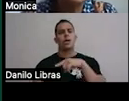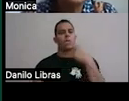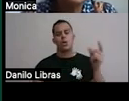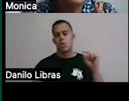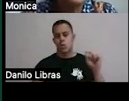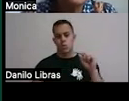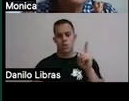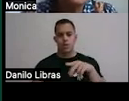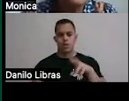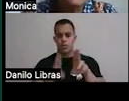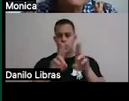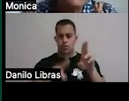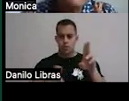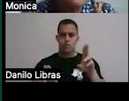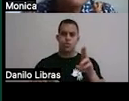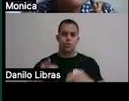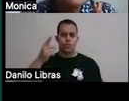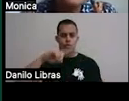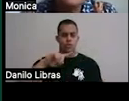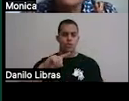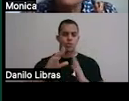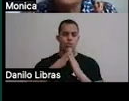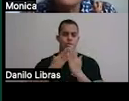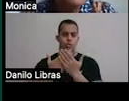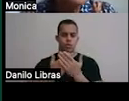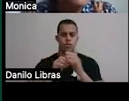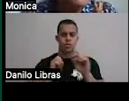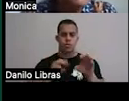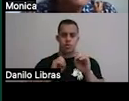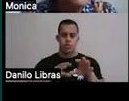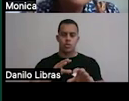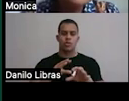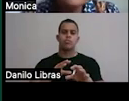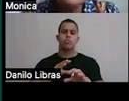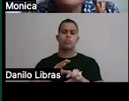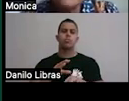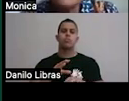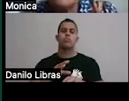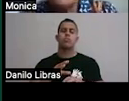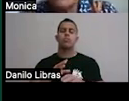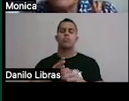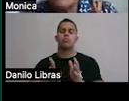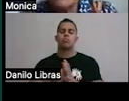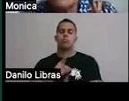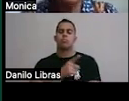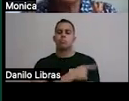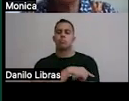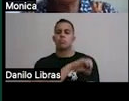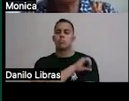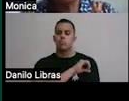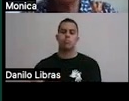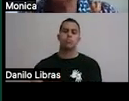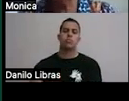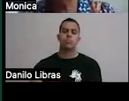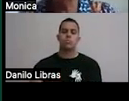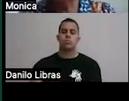da UFRJ, esse foi numa escola de ensino fundamental. E até às vezes o aluno, mas o aluno